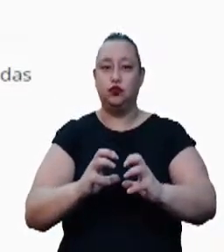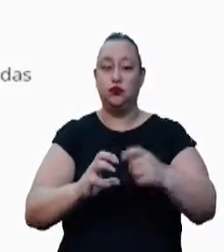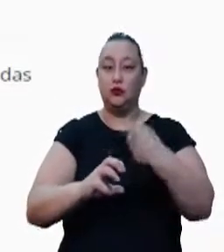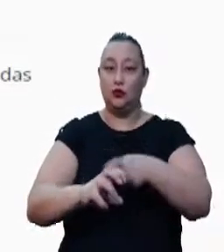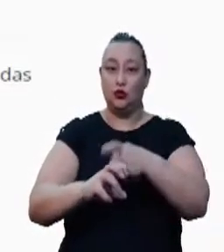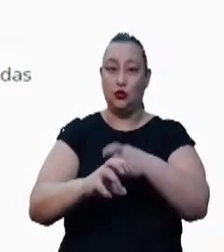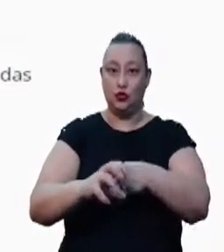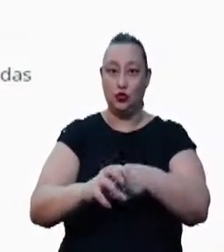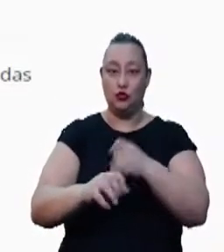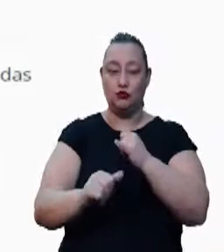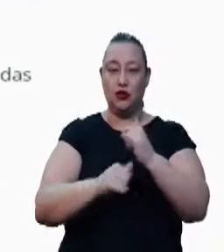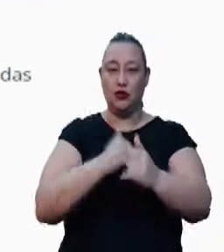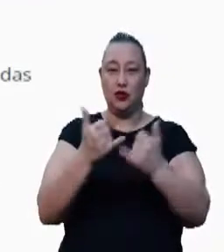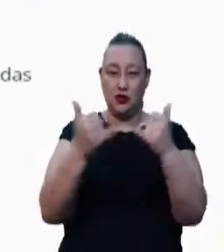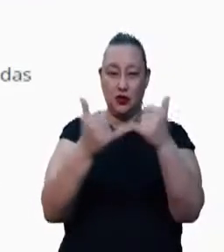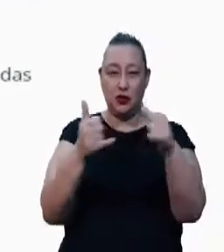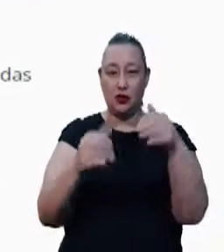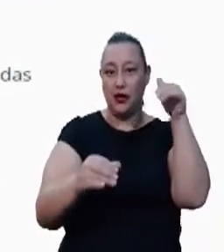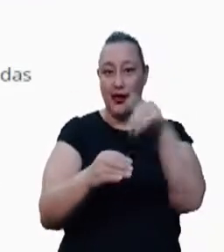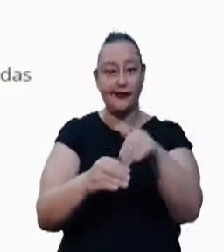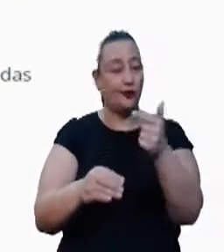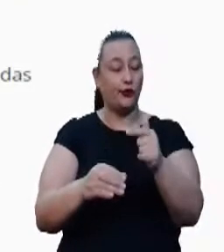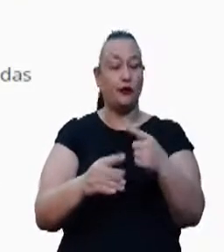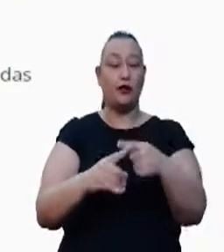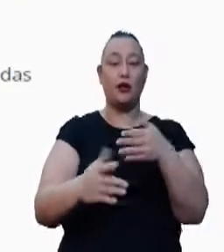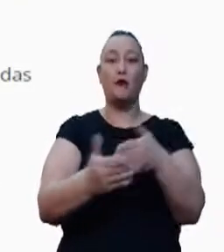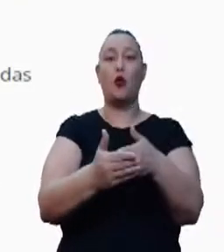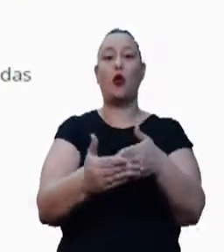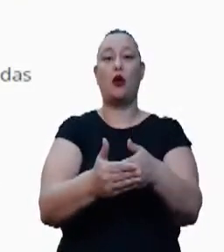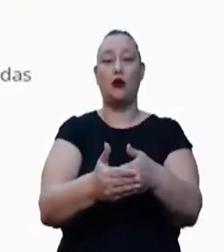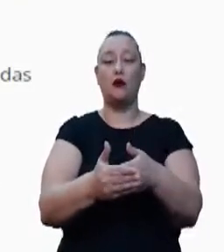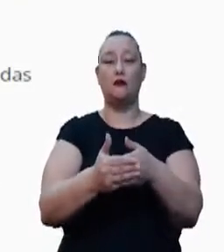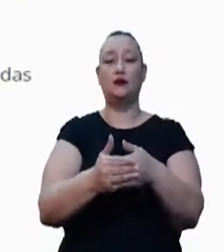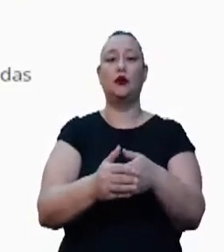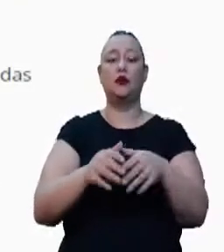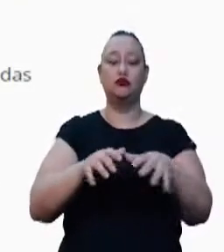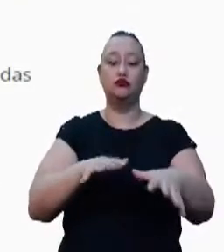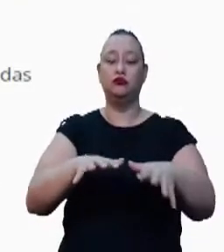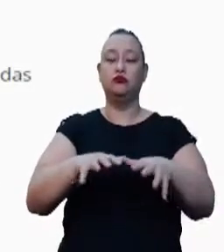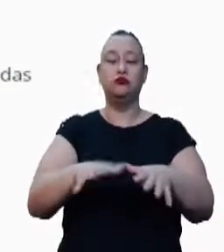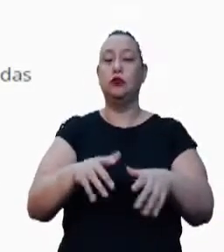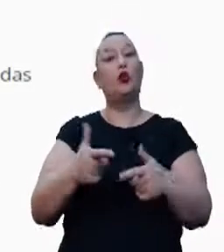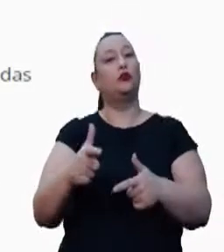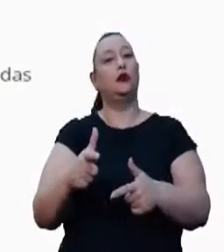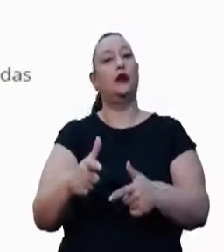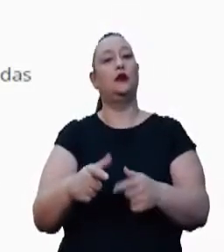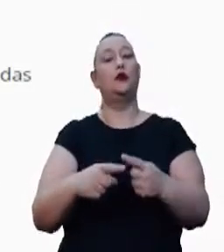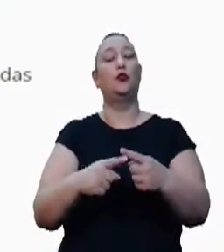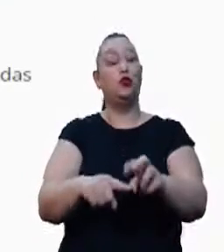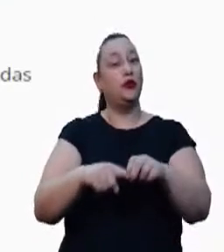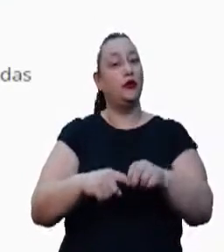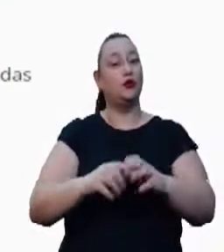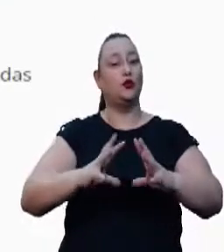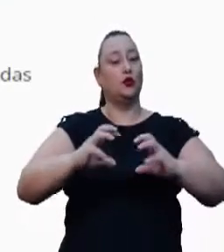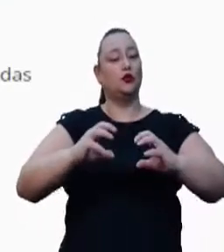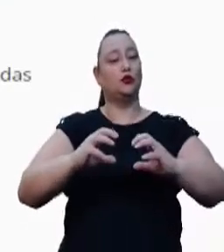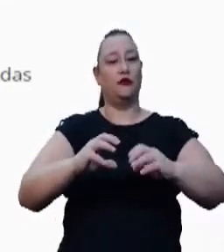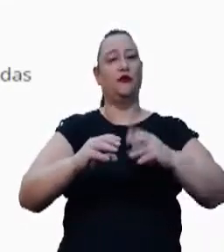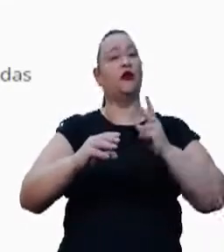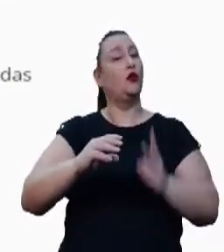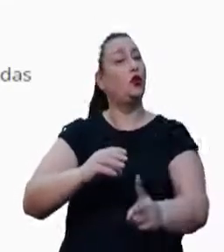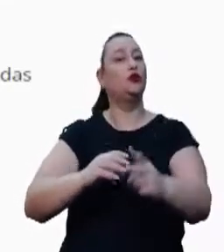do neurotransmissor. Então, não vai ter esse estímulo para o músculo. Então, o músculo vai relaxar e